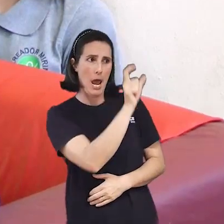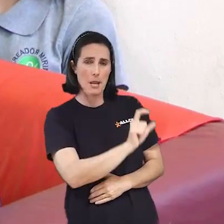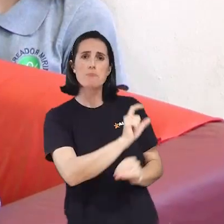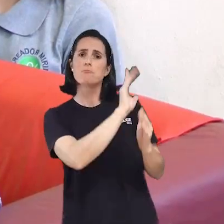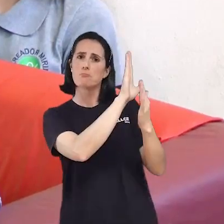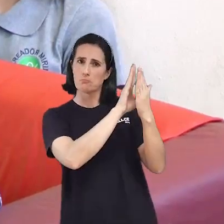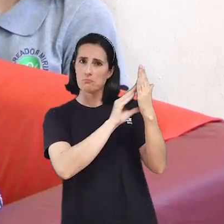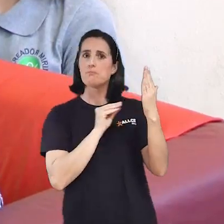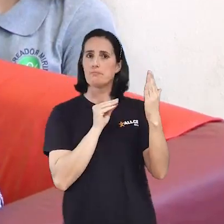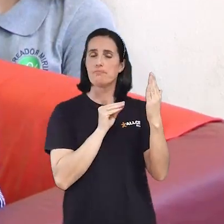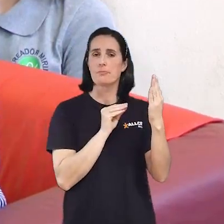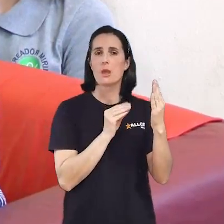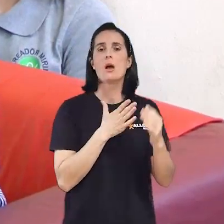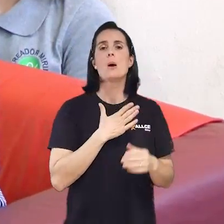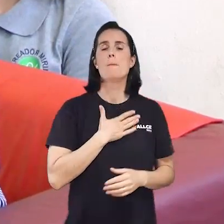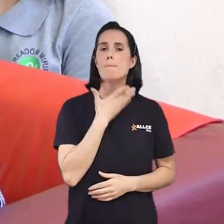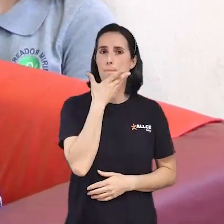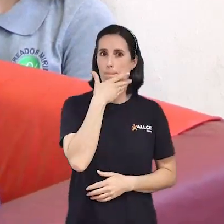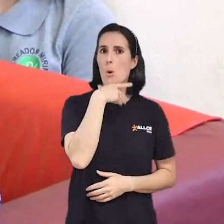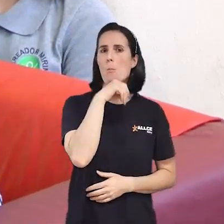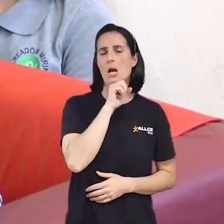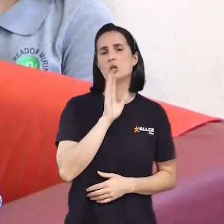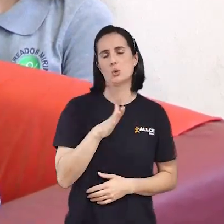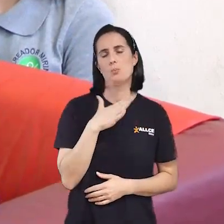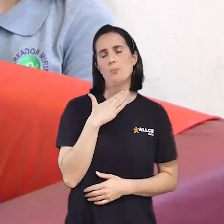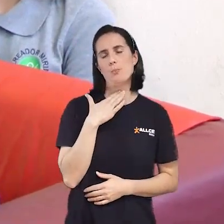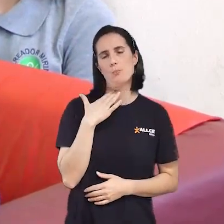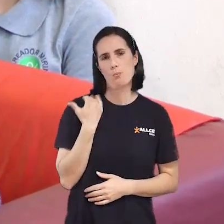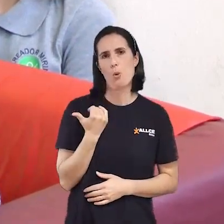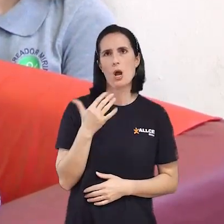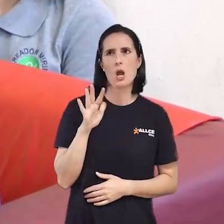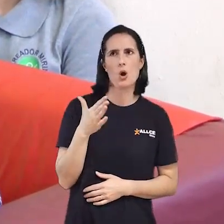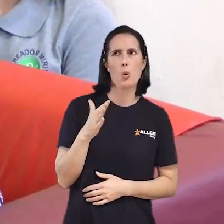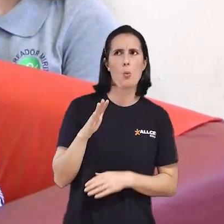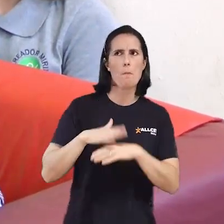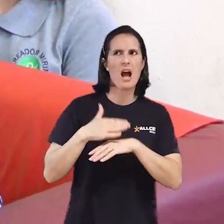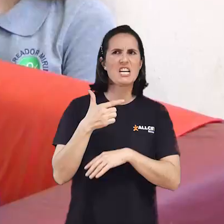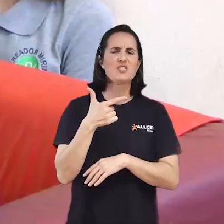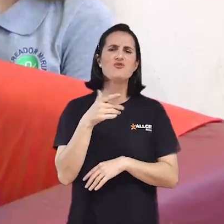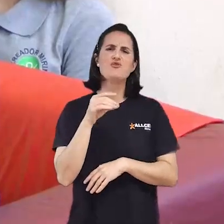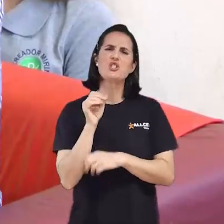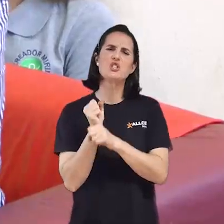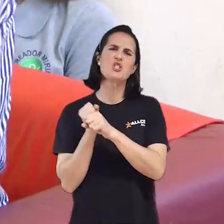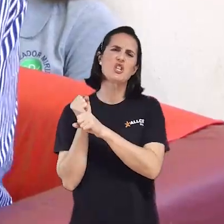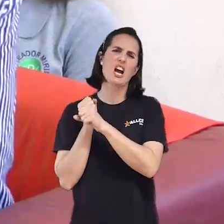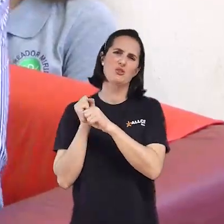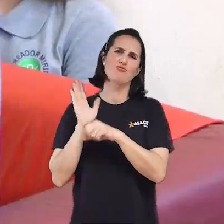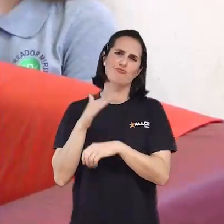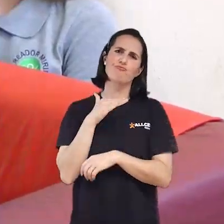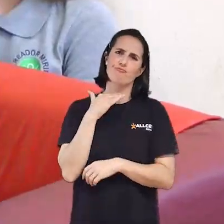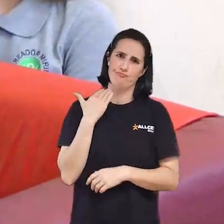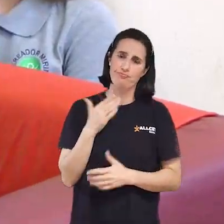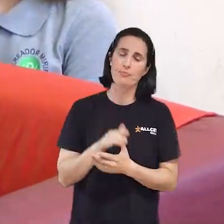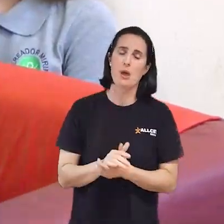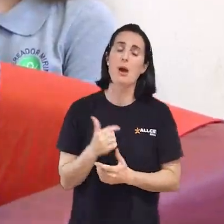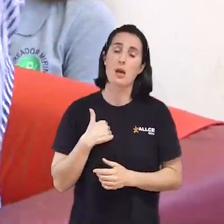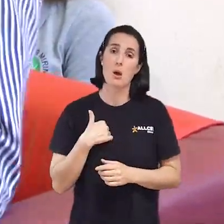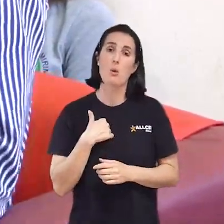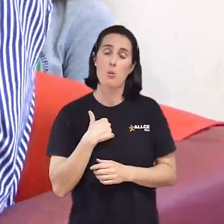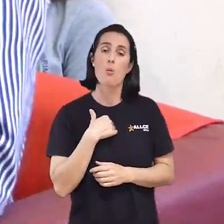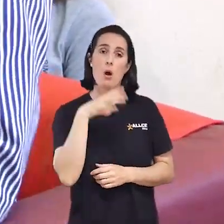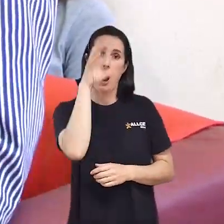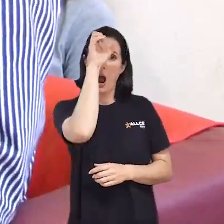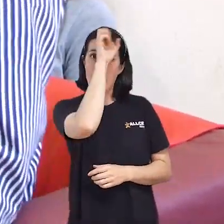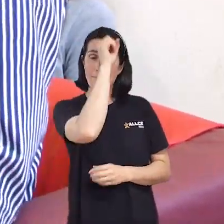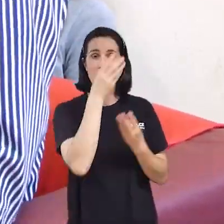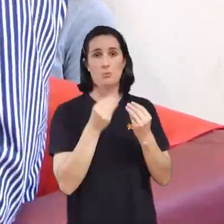Assim, né? Normalmente quem nos inspira muito são os pais. Porque a gente quer ser aquilo que o pai é, se